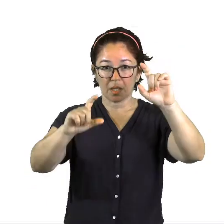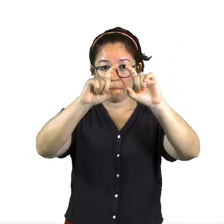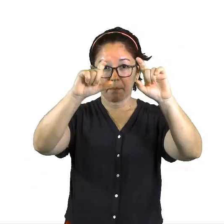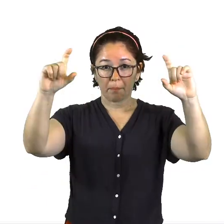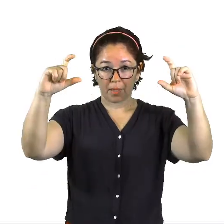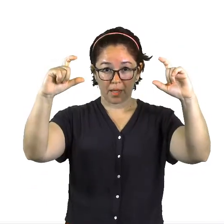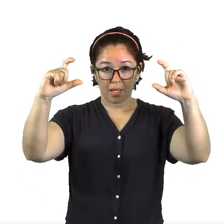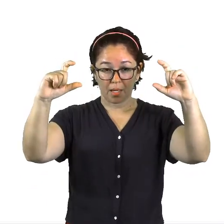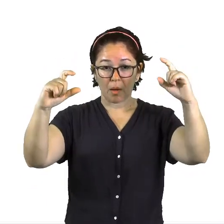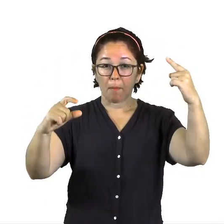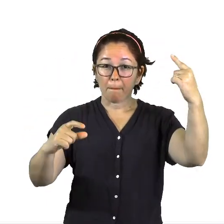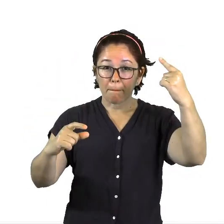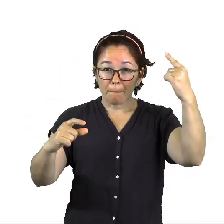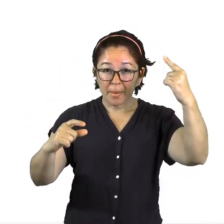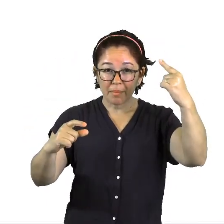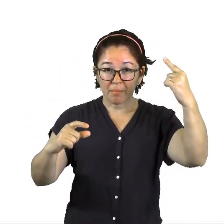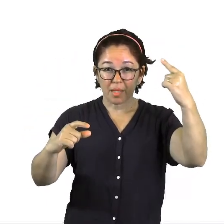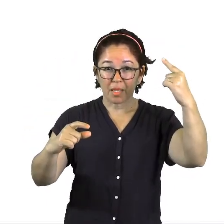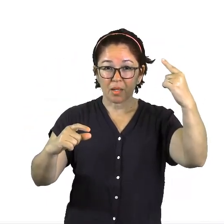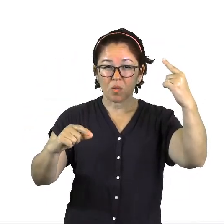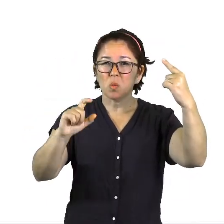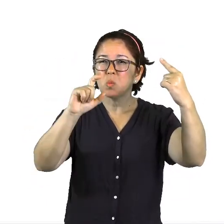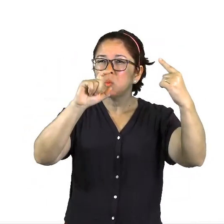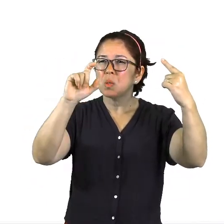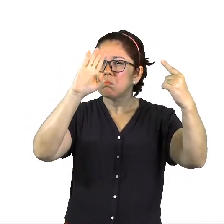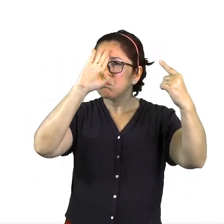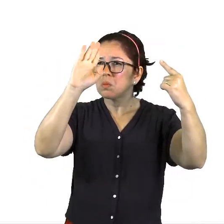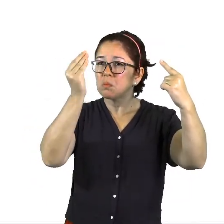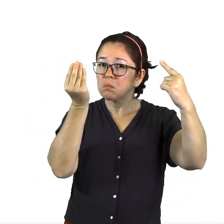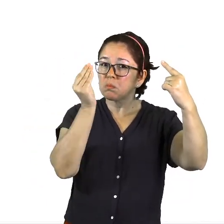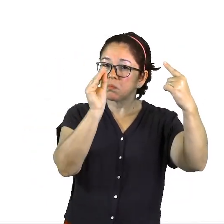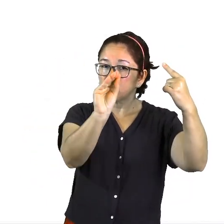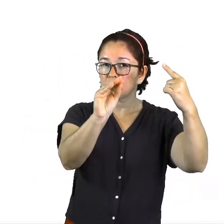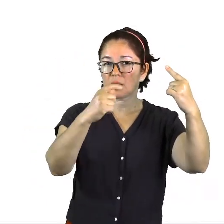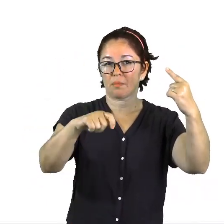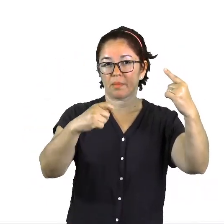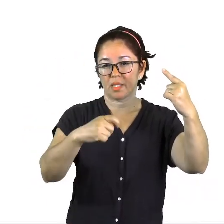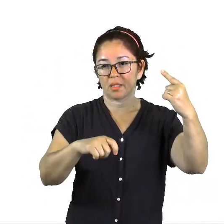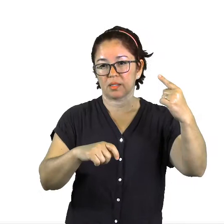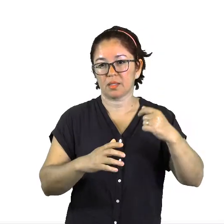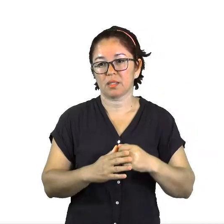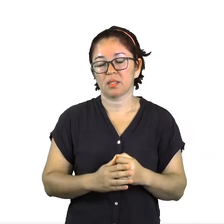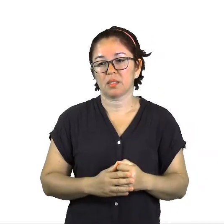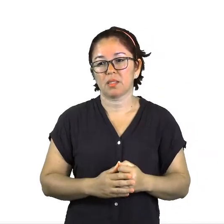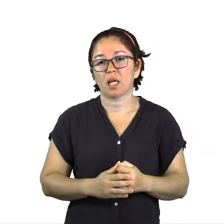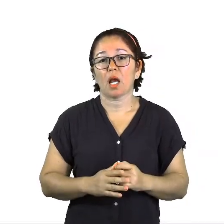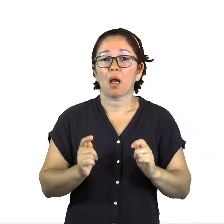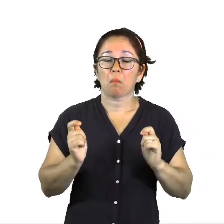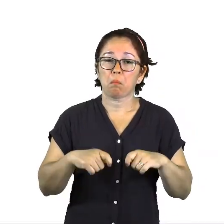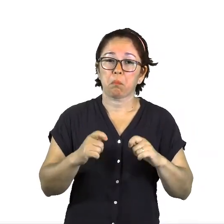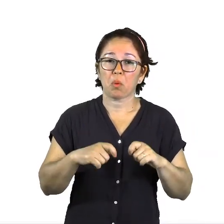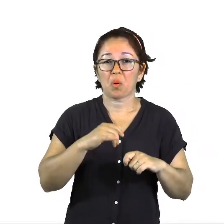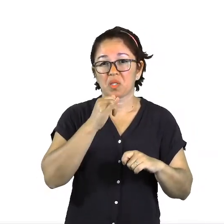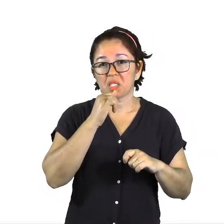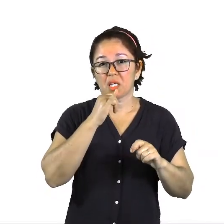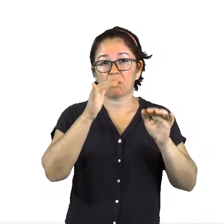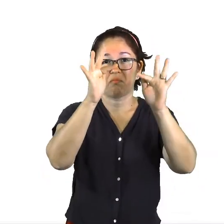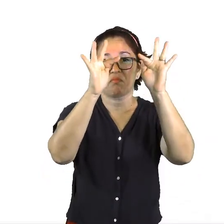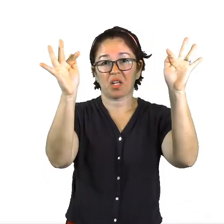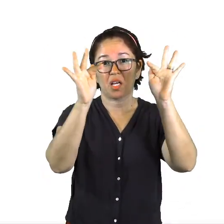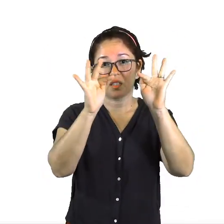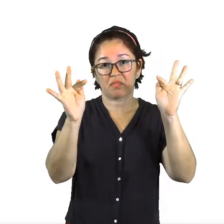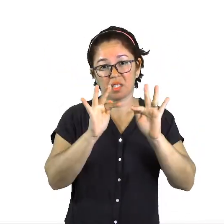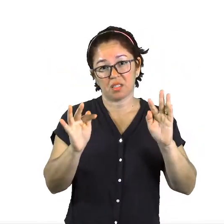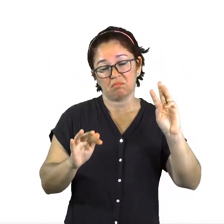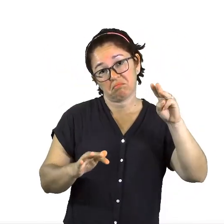máximo 3 orações. É uma dica, né? Não tem bem assim uma fórmula, quantas linhas tem que